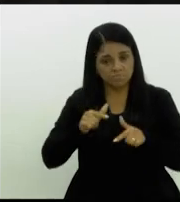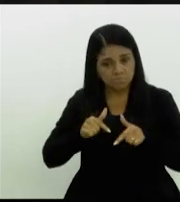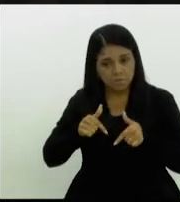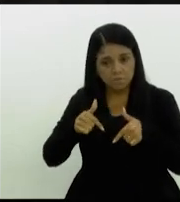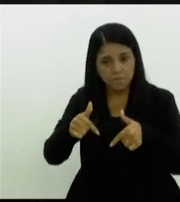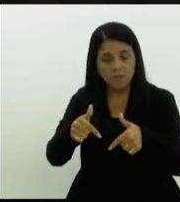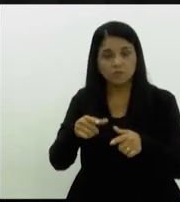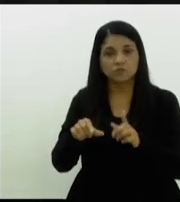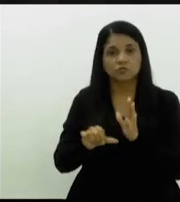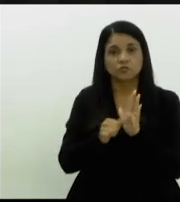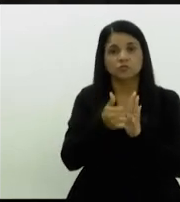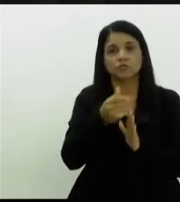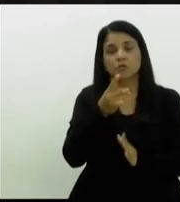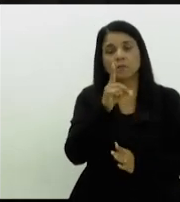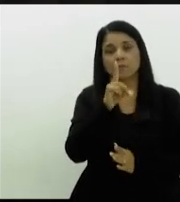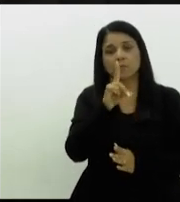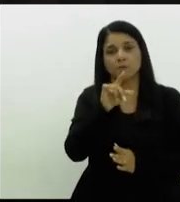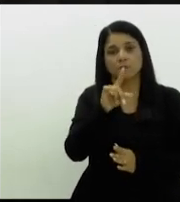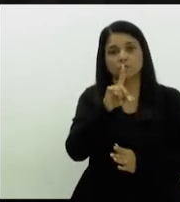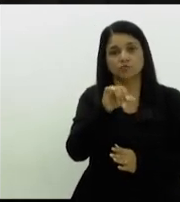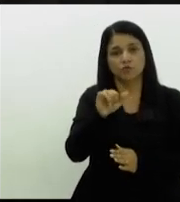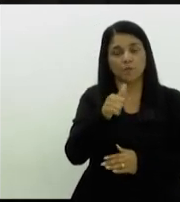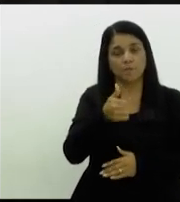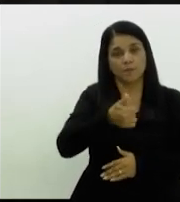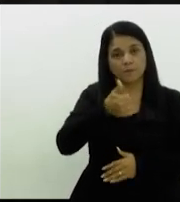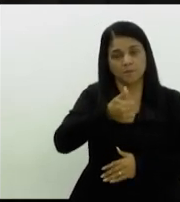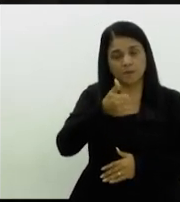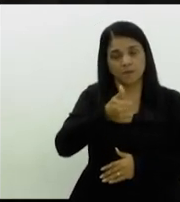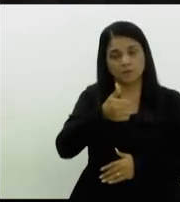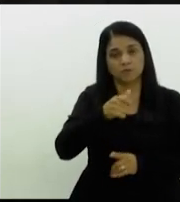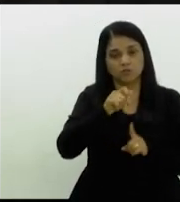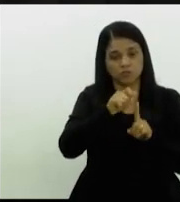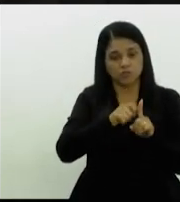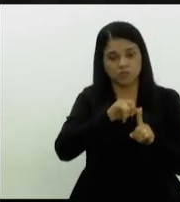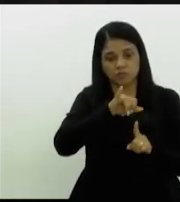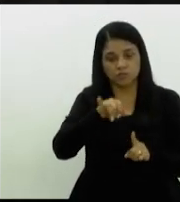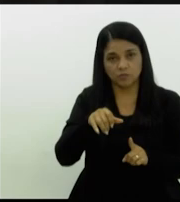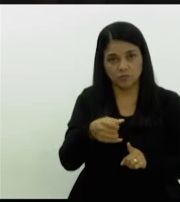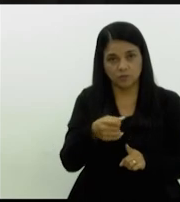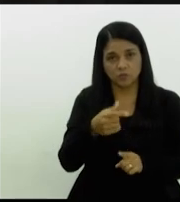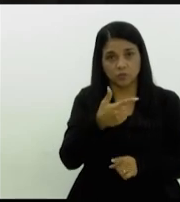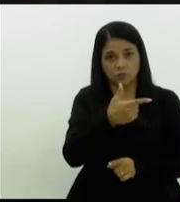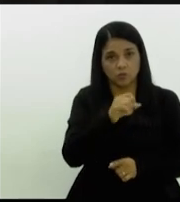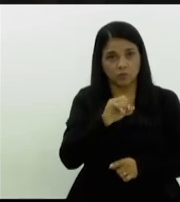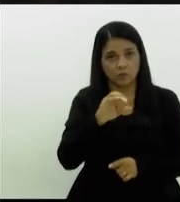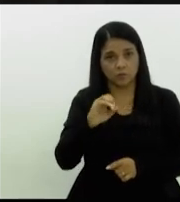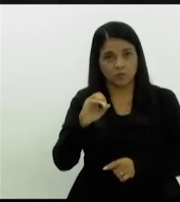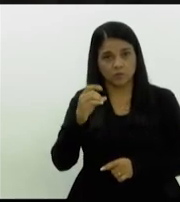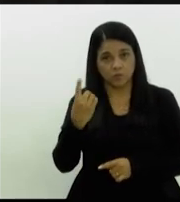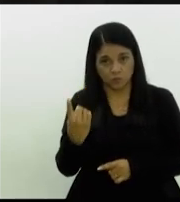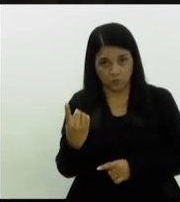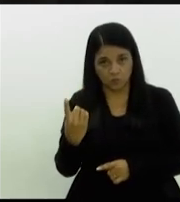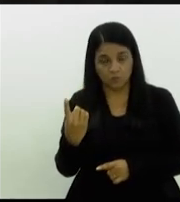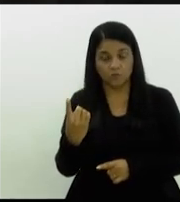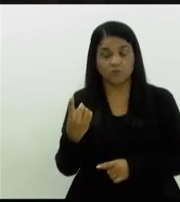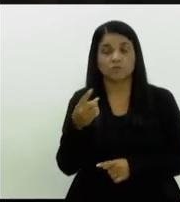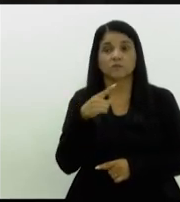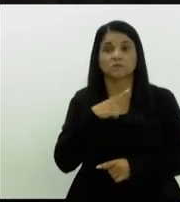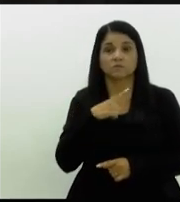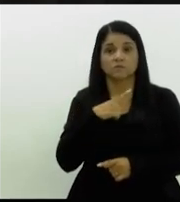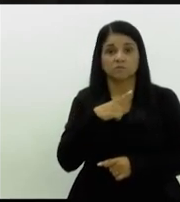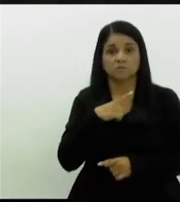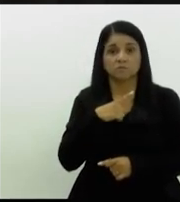em 1º de janeiro de 2001. Então, passamos a ter o instrumento